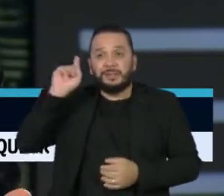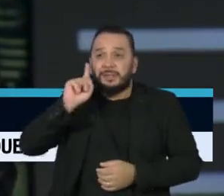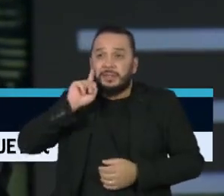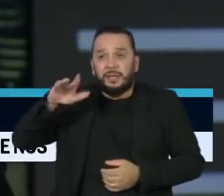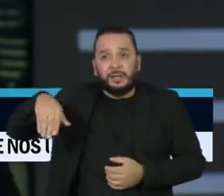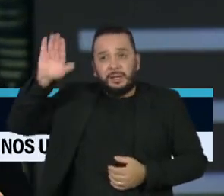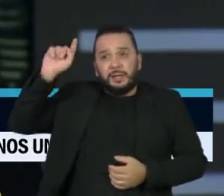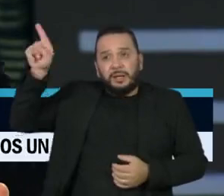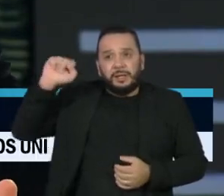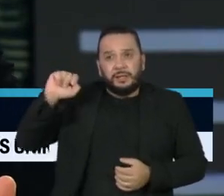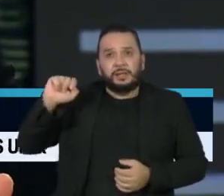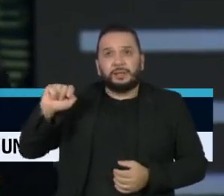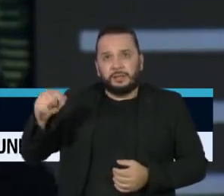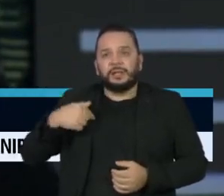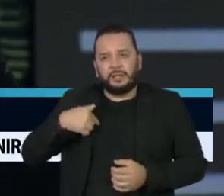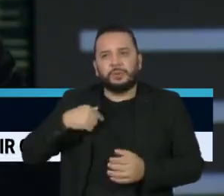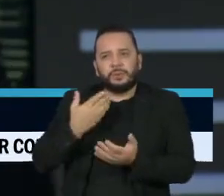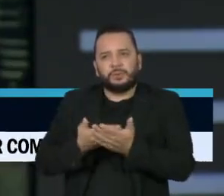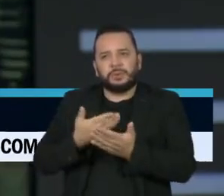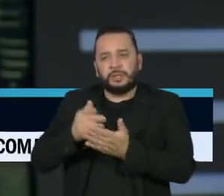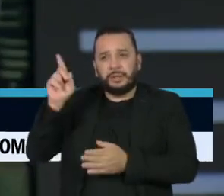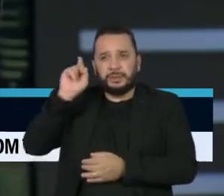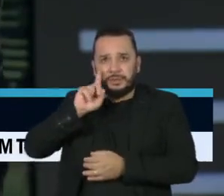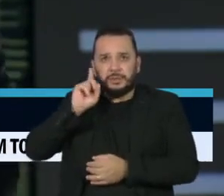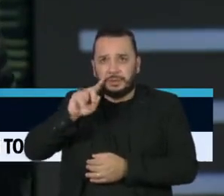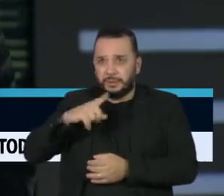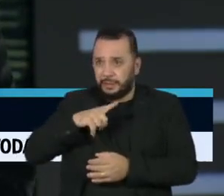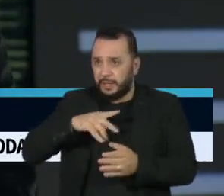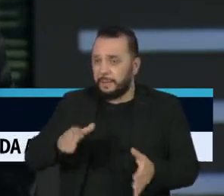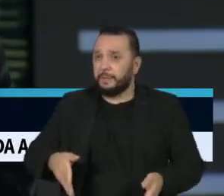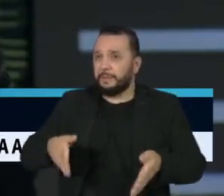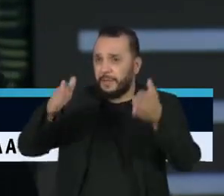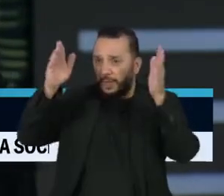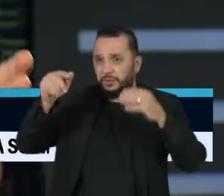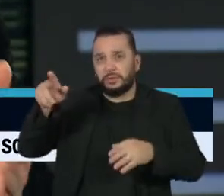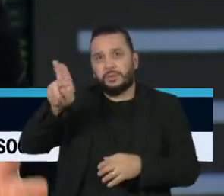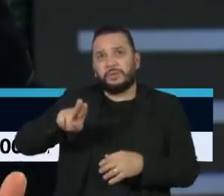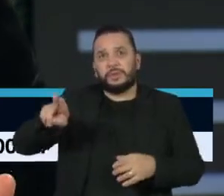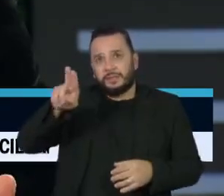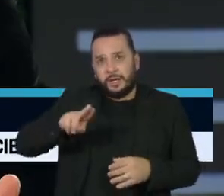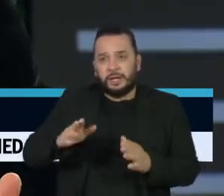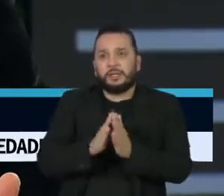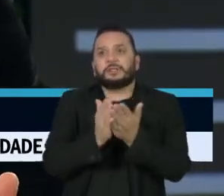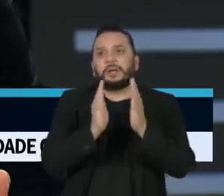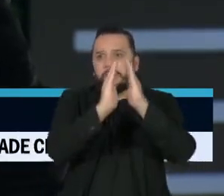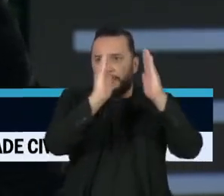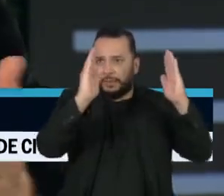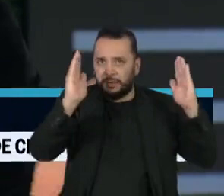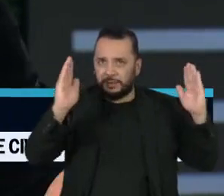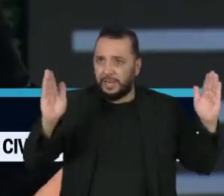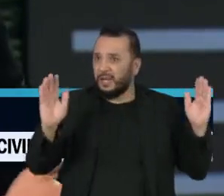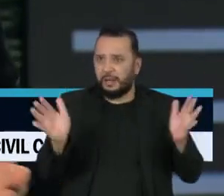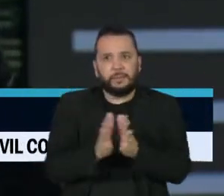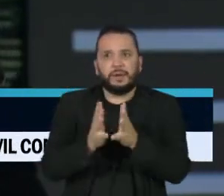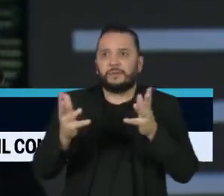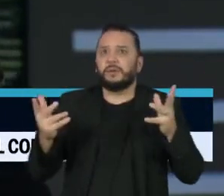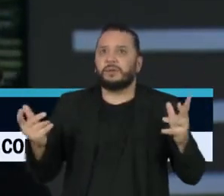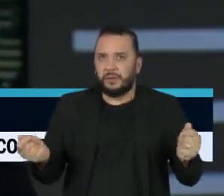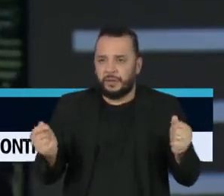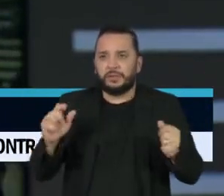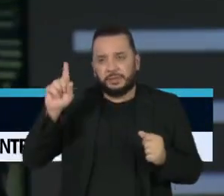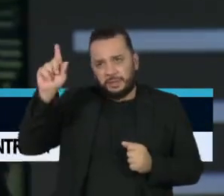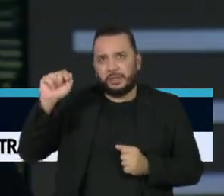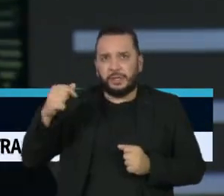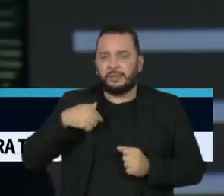de estudar numa universidade nos Estados Unidos os prédios da Universidade EA biblioteca maravilhosa da